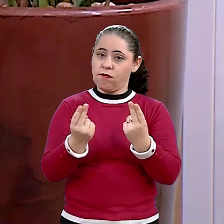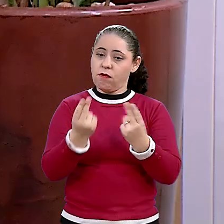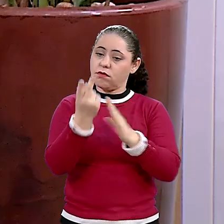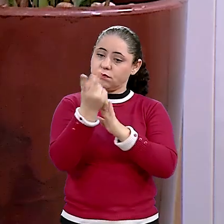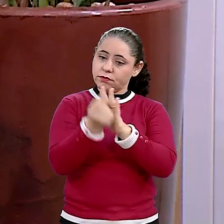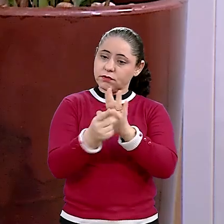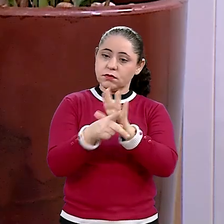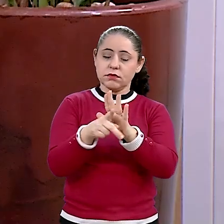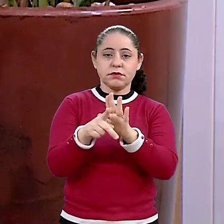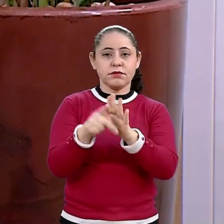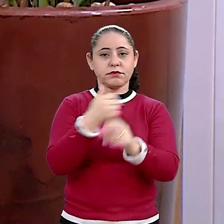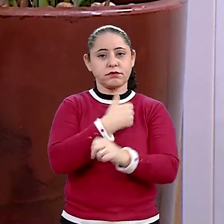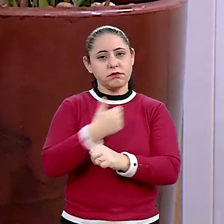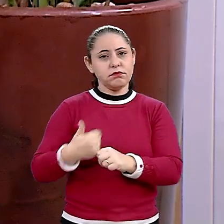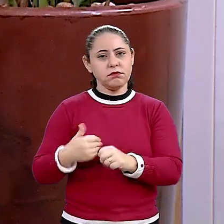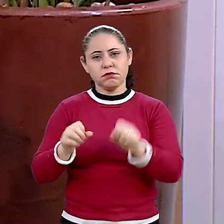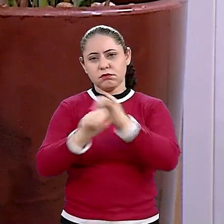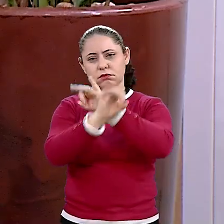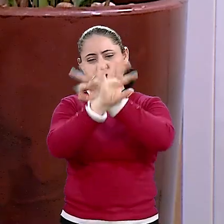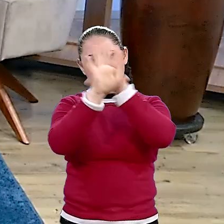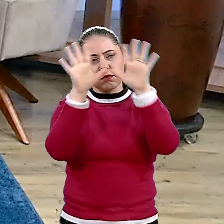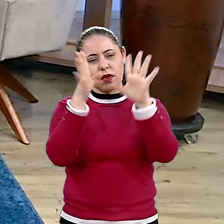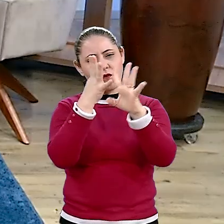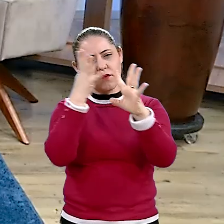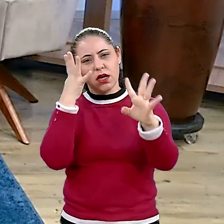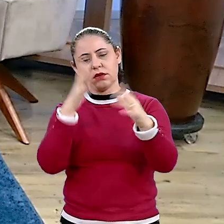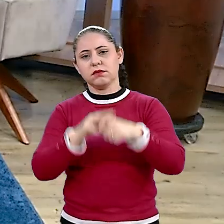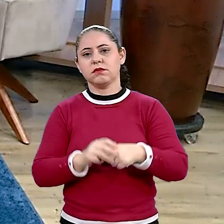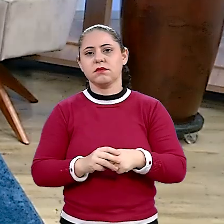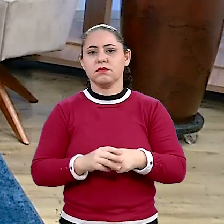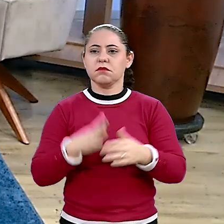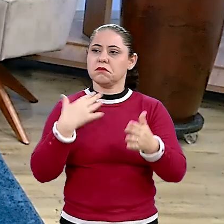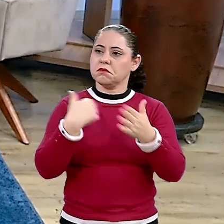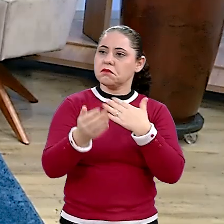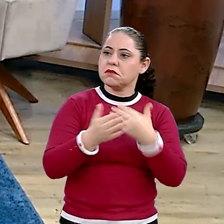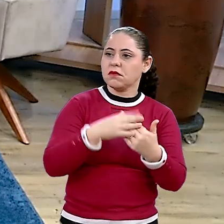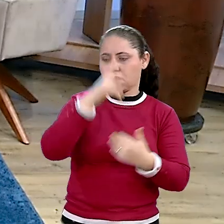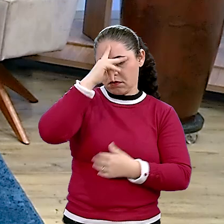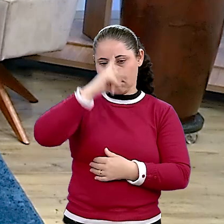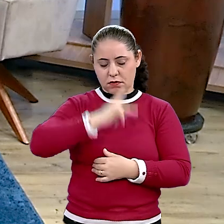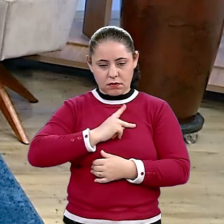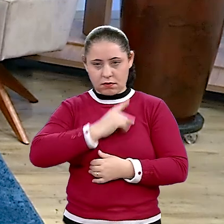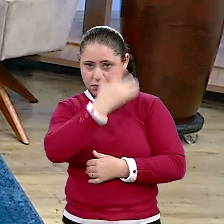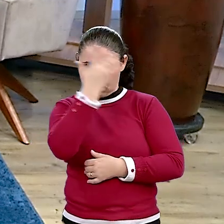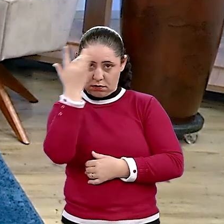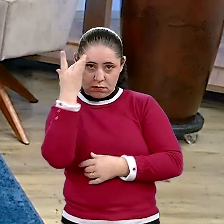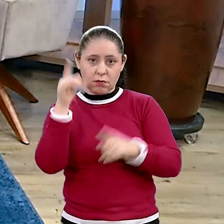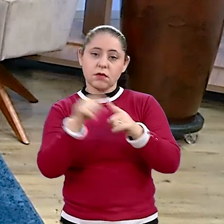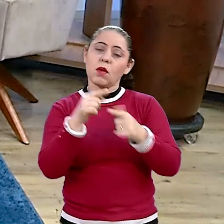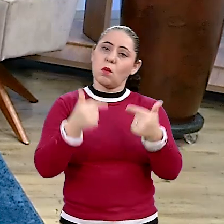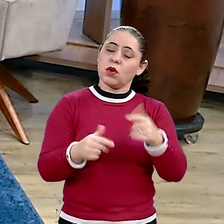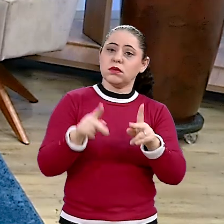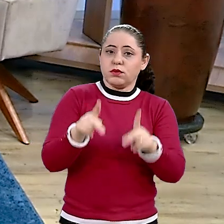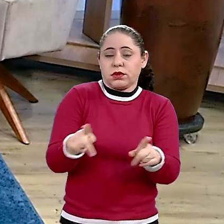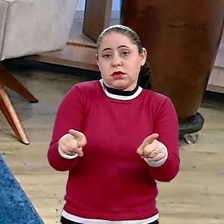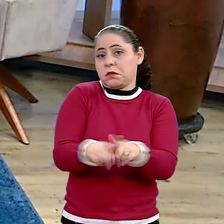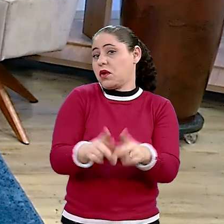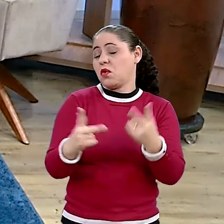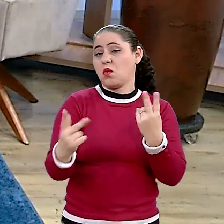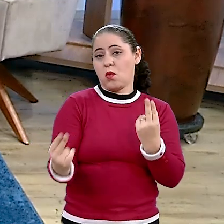finanças, portal da transparência da fila da regulação. Seja da ótica do indivíduo, seja da ótica de política pública.